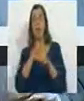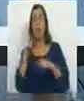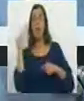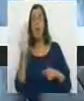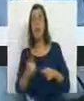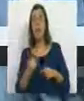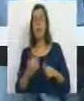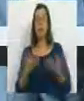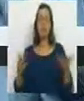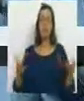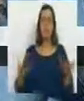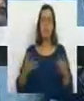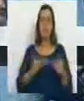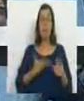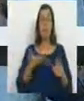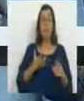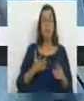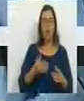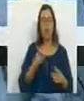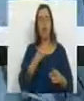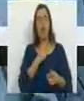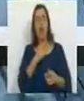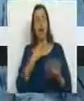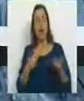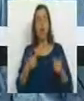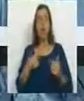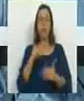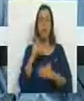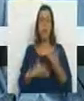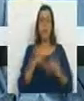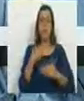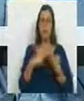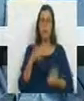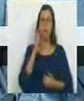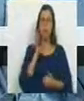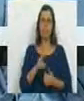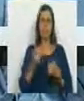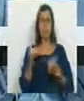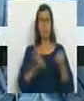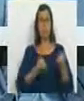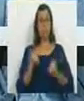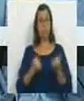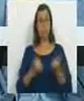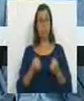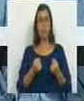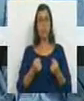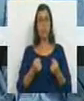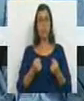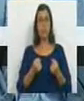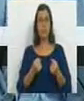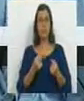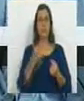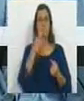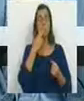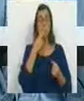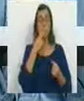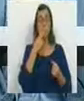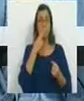crimes, seja em dezembro, seja em agosto, nós continuamos a ver condutores a deitar as